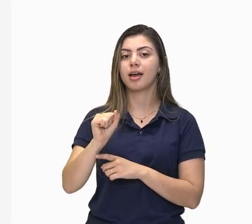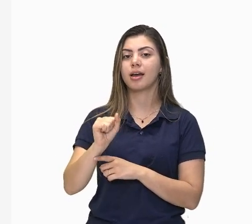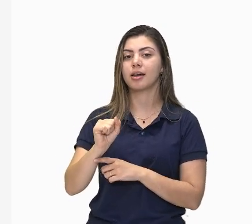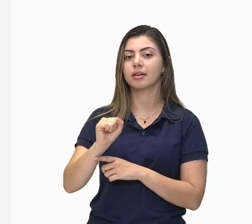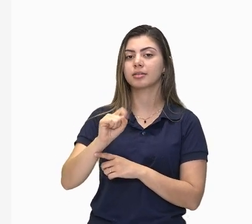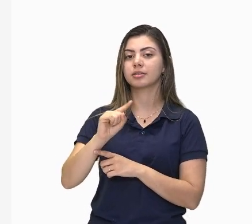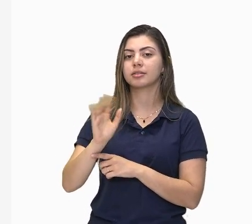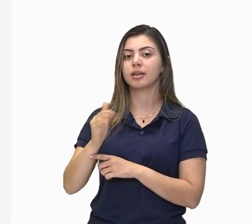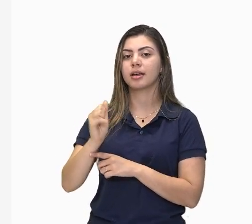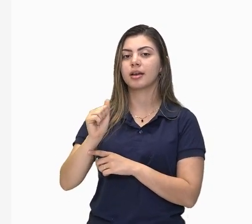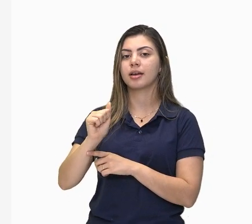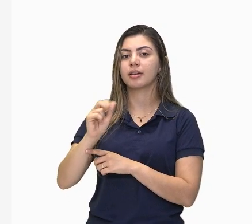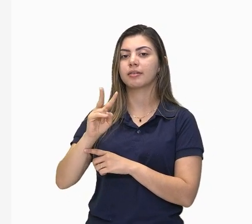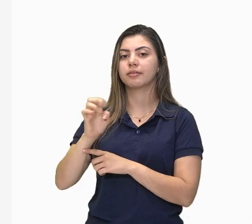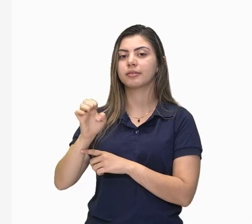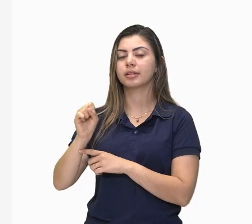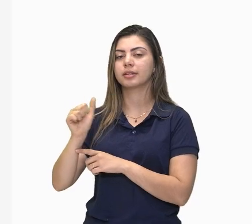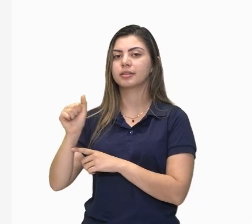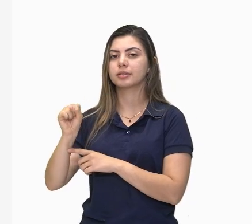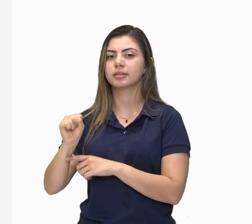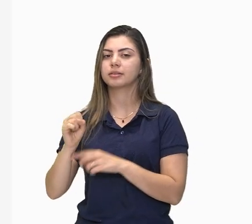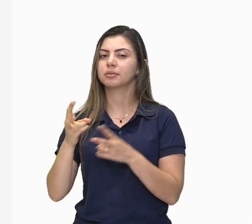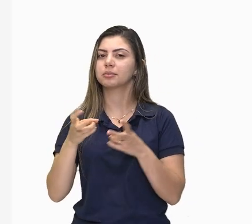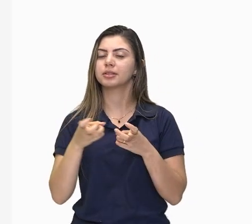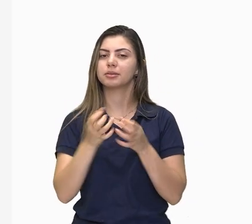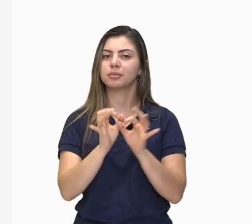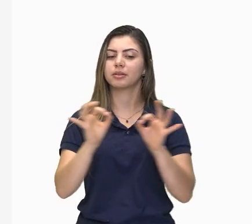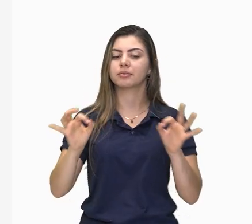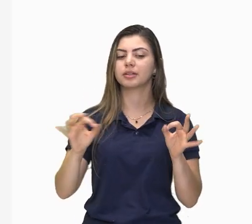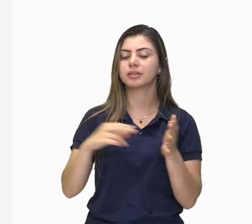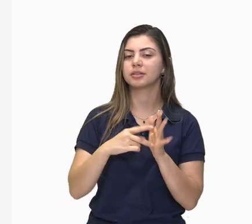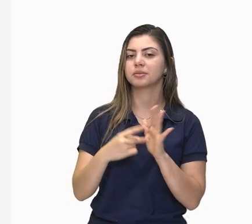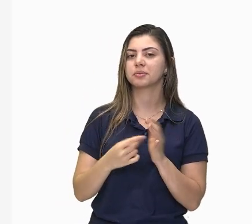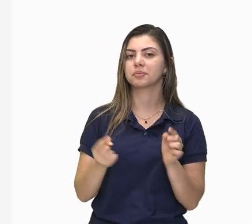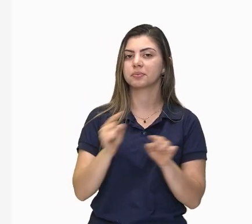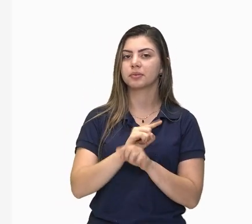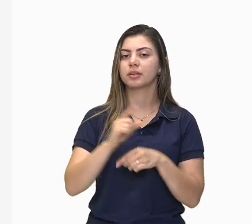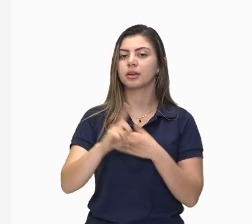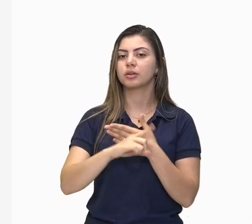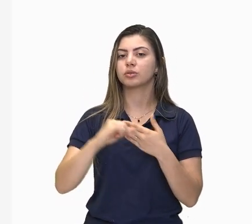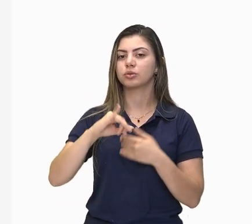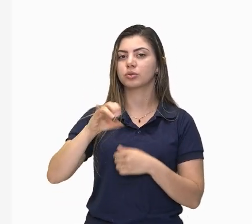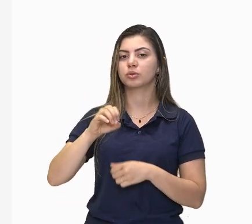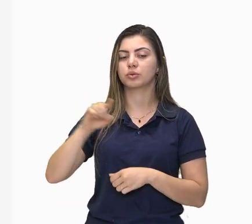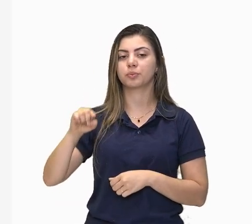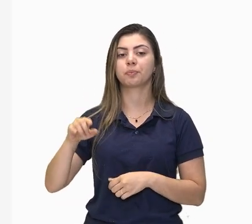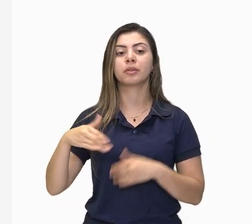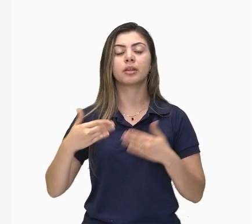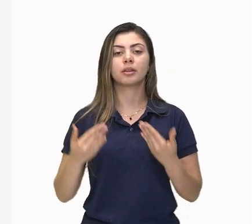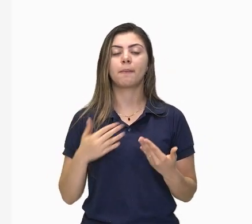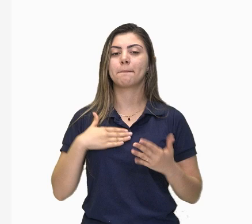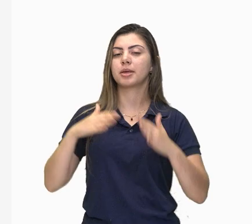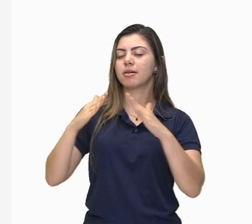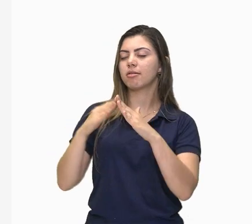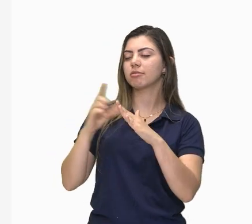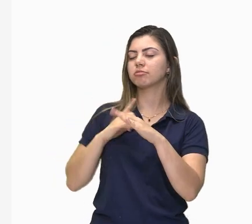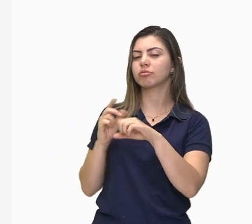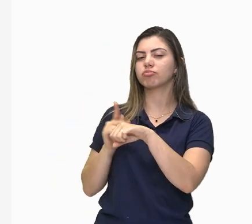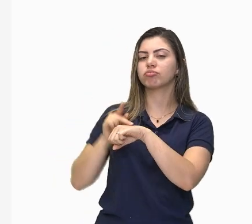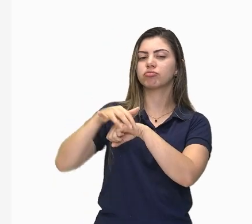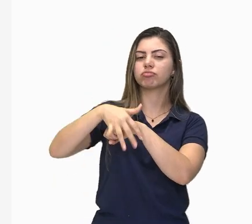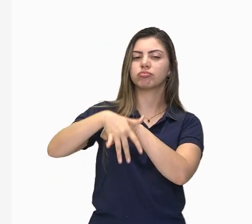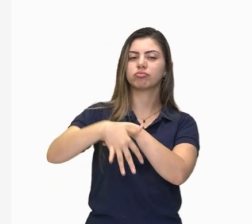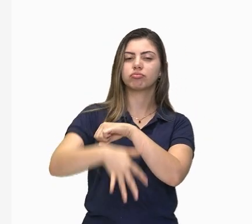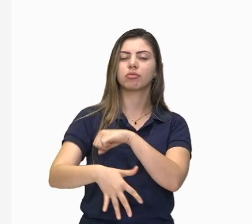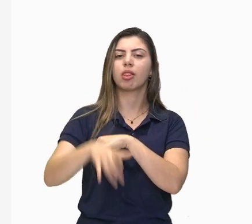própria expressão já dá o sentido de que é contrário, não é? Jô Soares. Minha Dinda tem cascatas onde